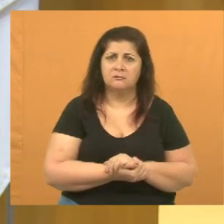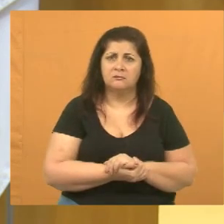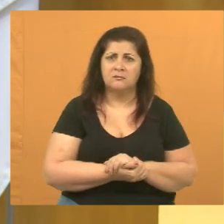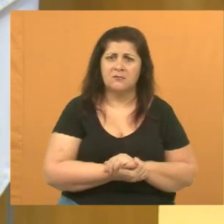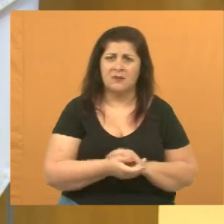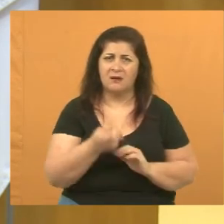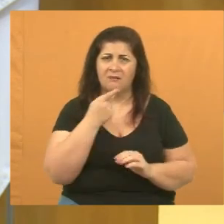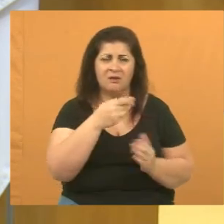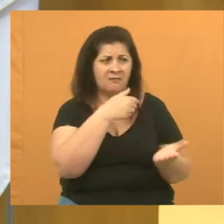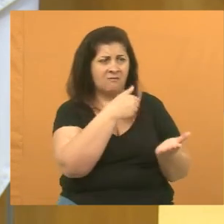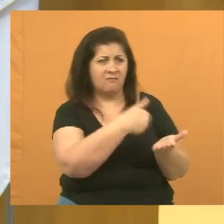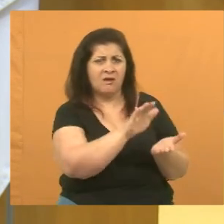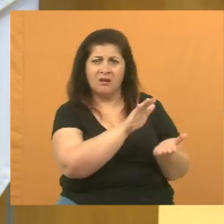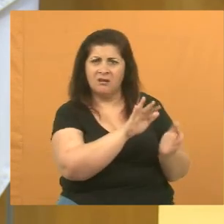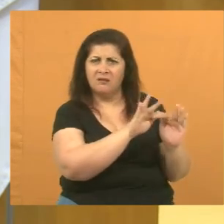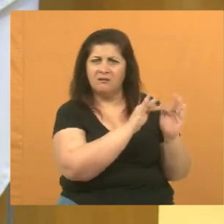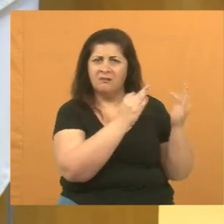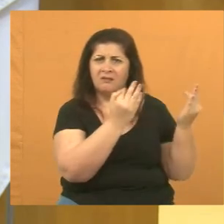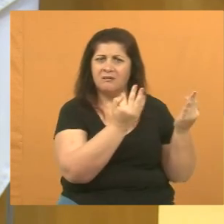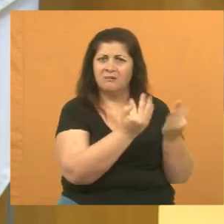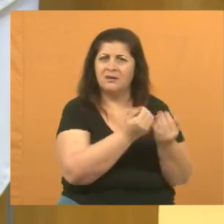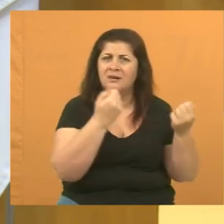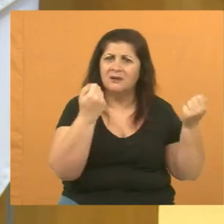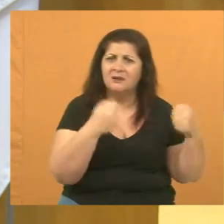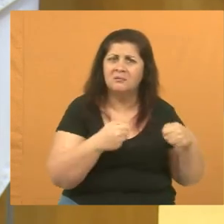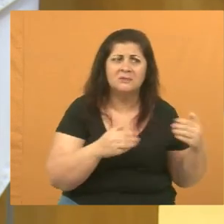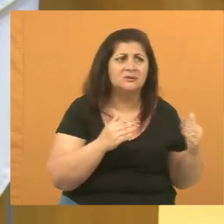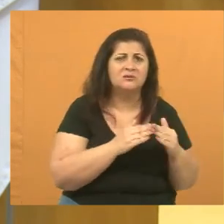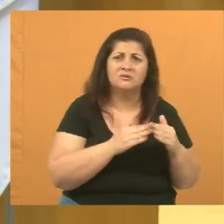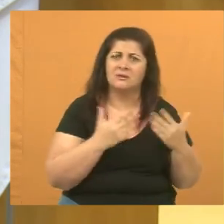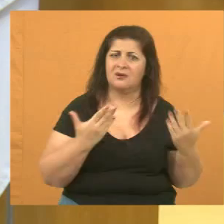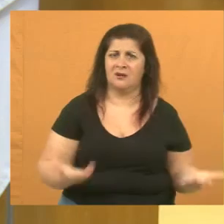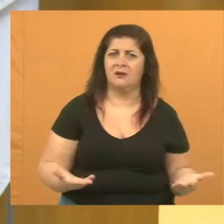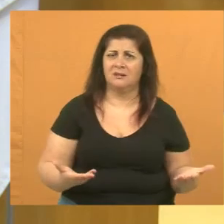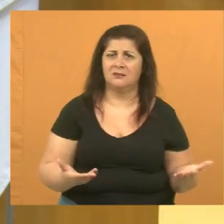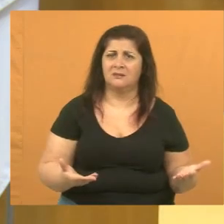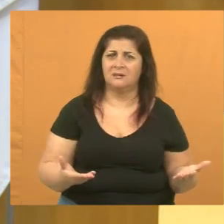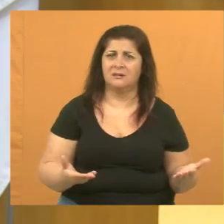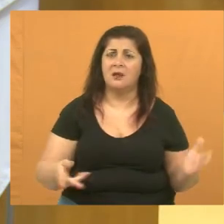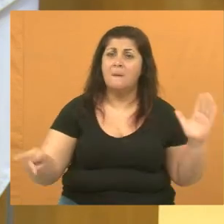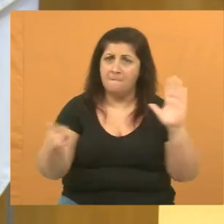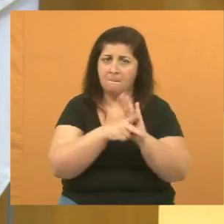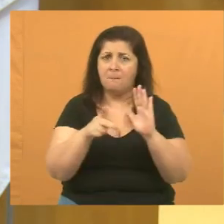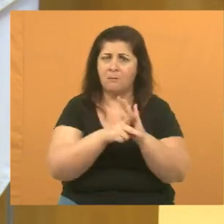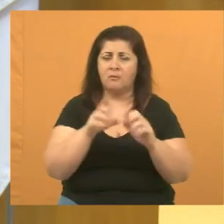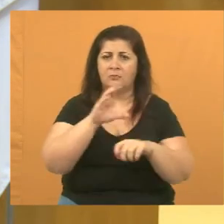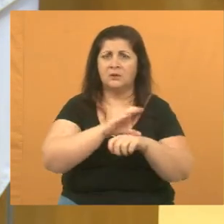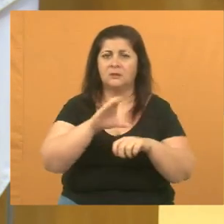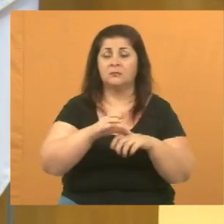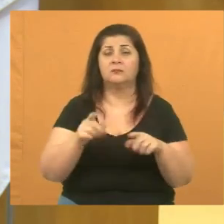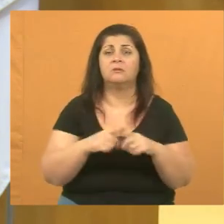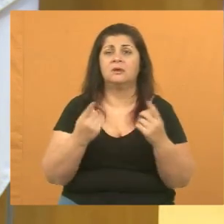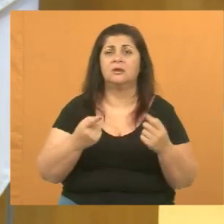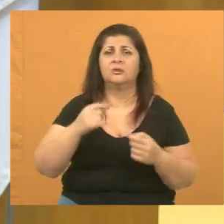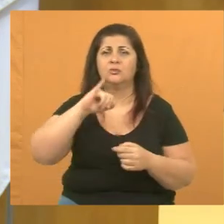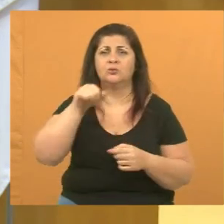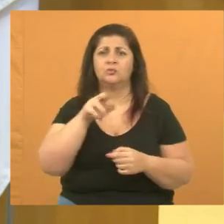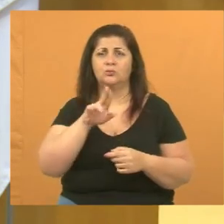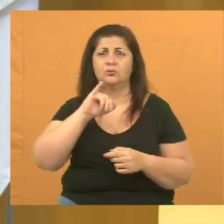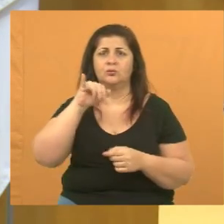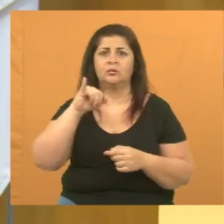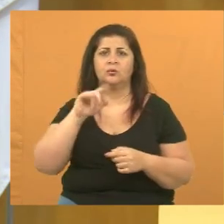manda tirar dessa terra famílias que precisam da moradia, que está garantida na Constituinte, e muitas vezes os juízes que